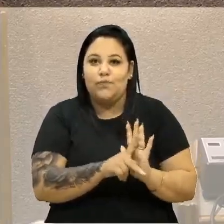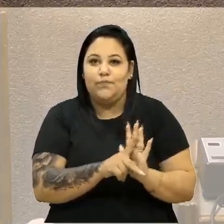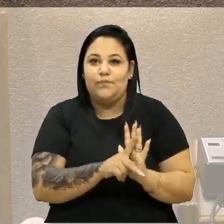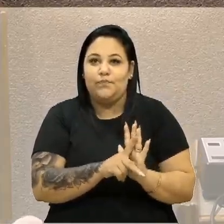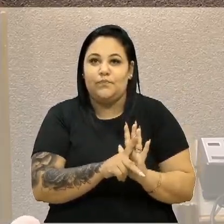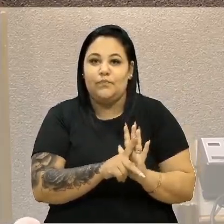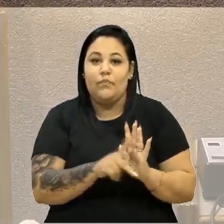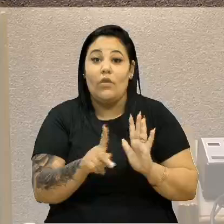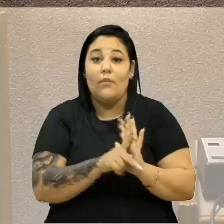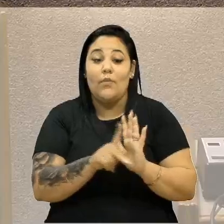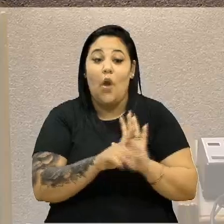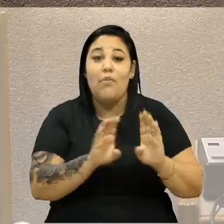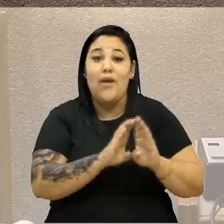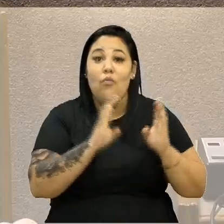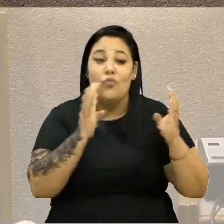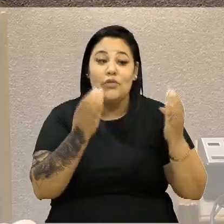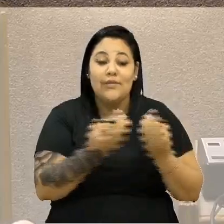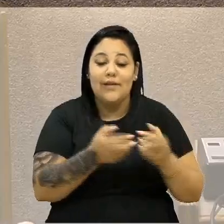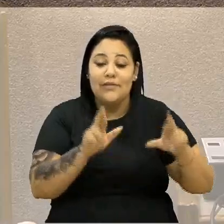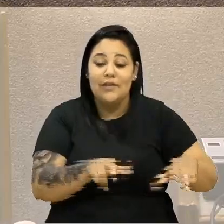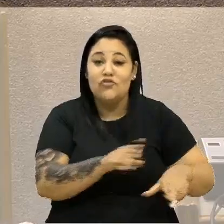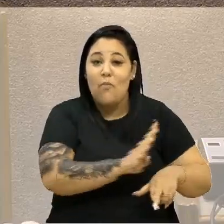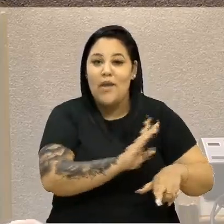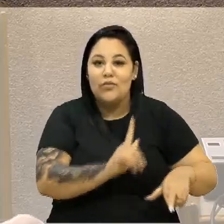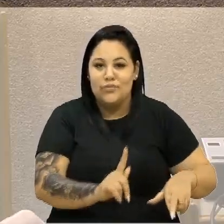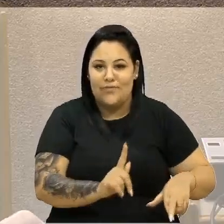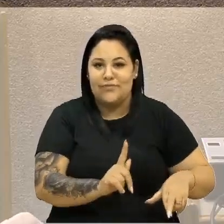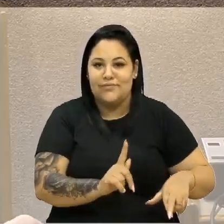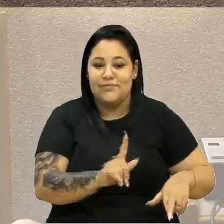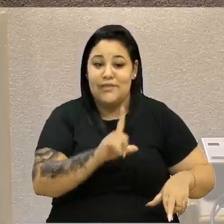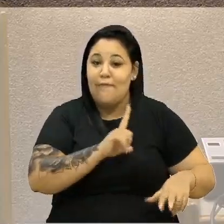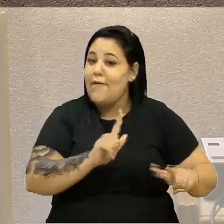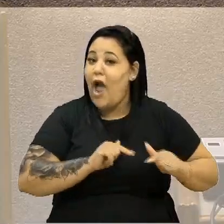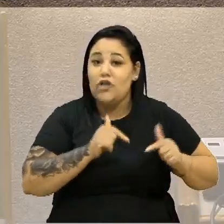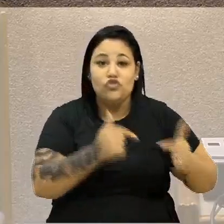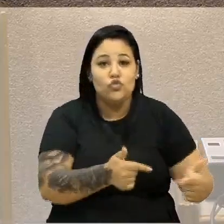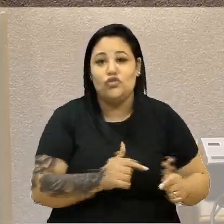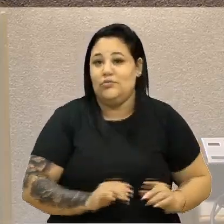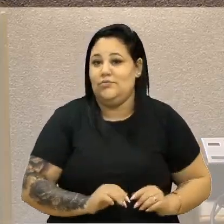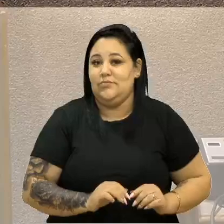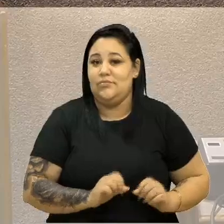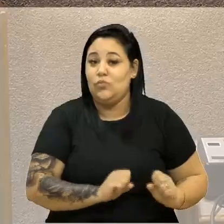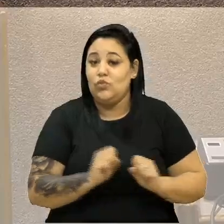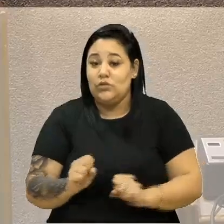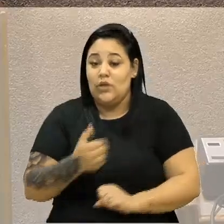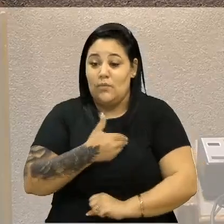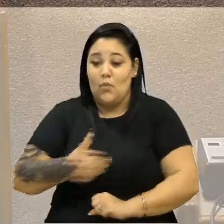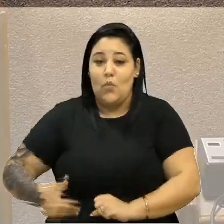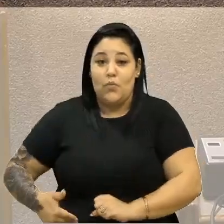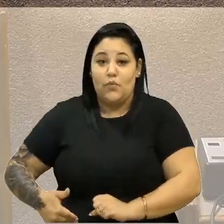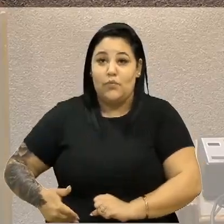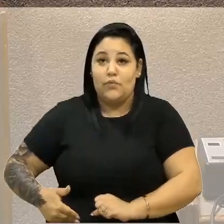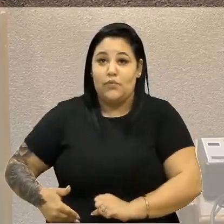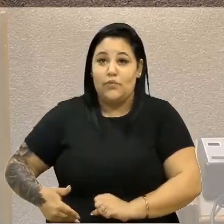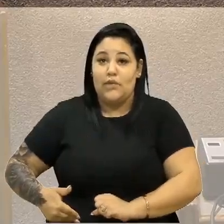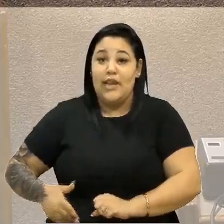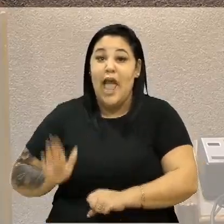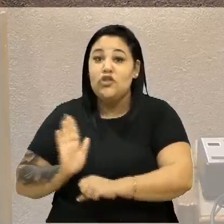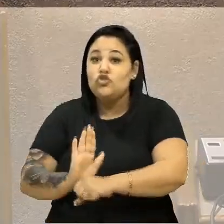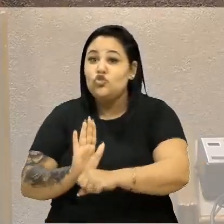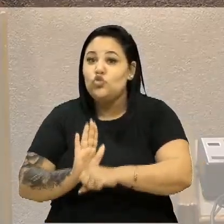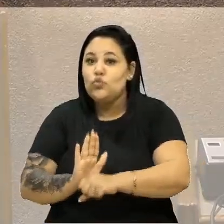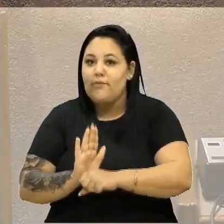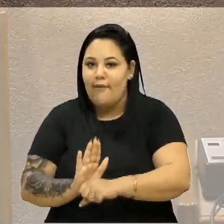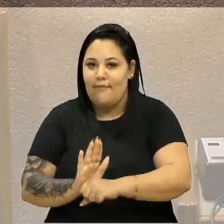a própria comunidade na região, em Bento, tomou a iniciativa. O poder público ele é um facilitador de